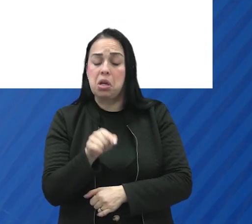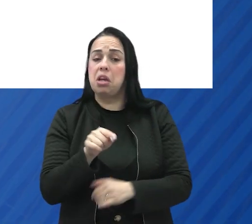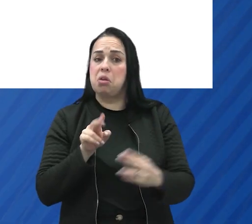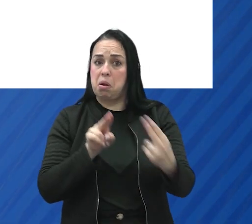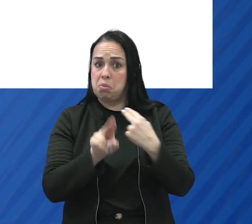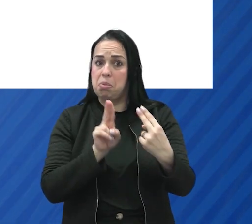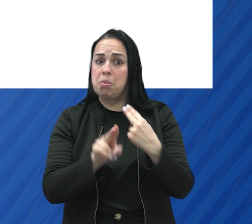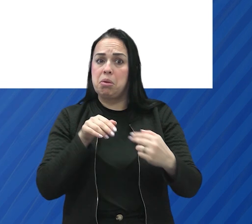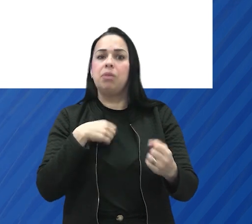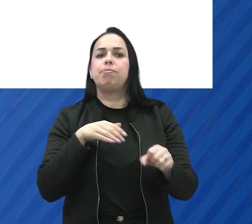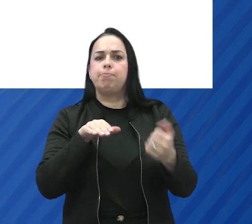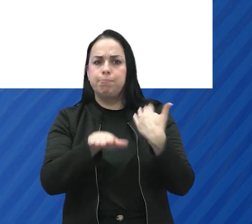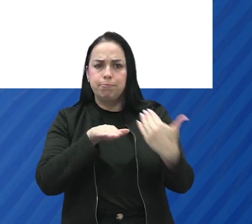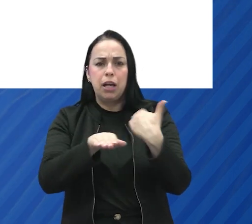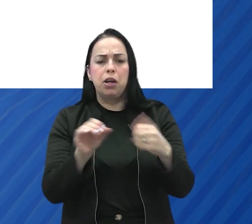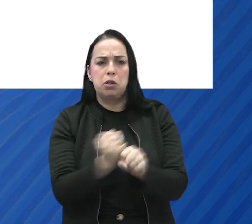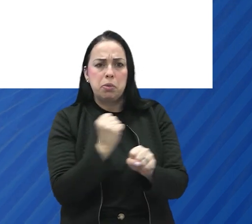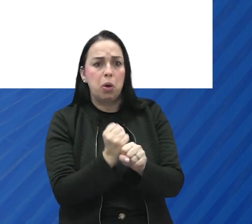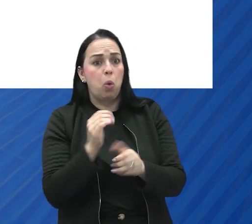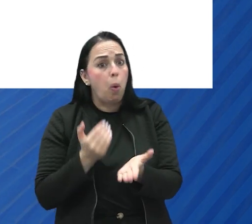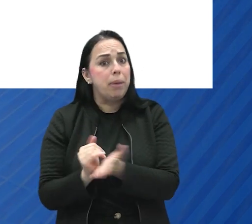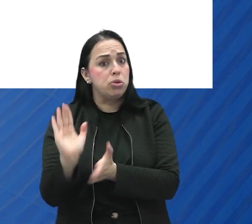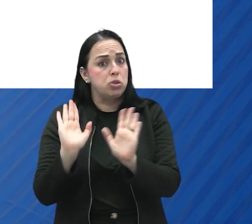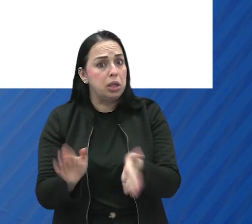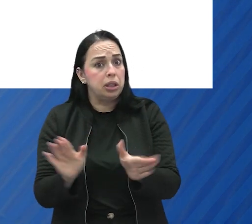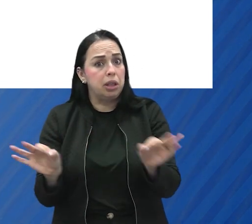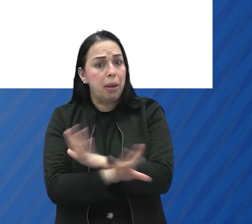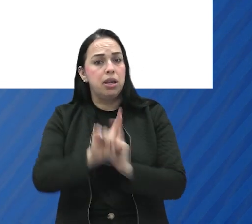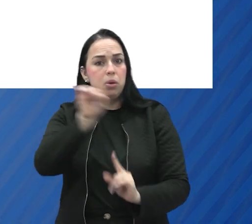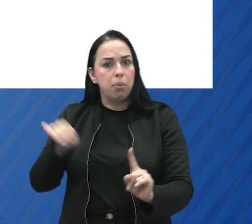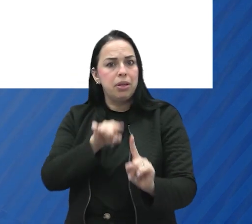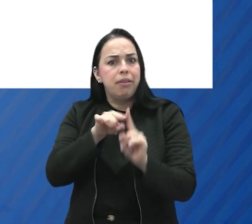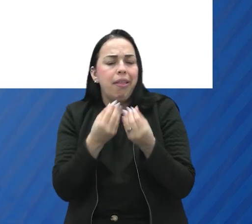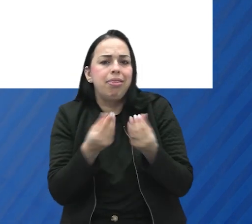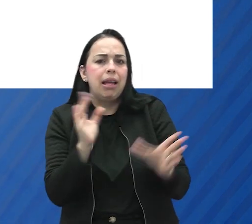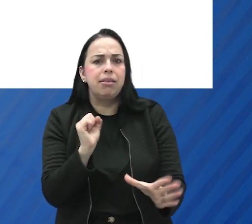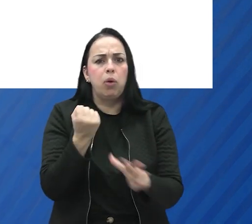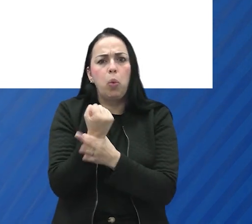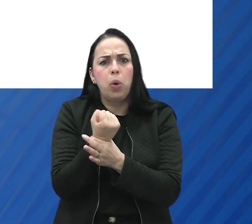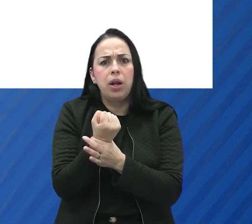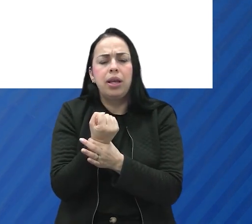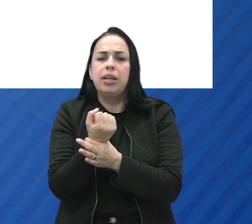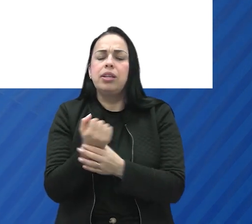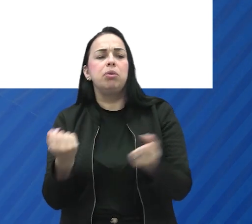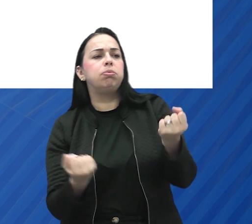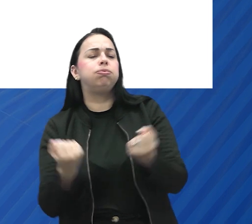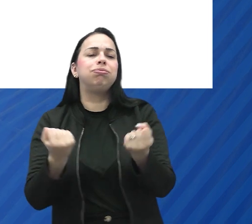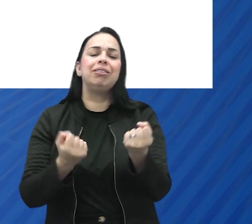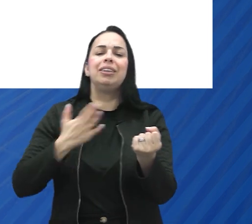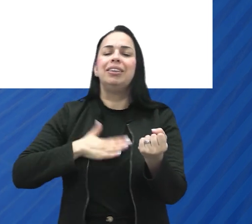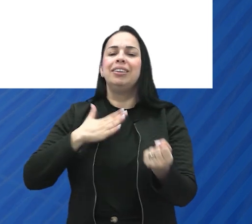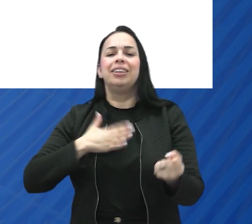de modernização da rodovia SP-50 estão em andamento e tem como objetivo garantir mais segurança e conforto